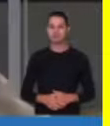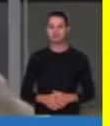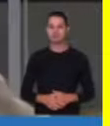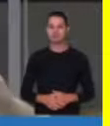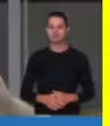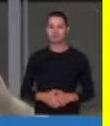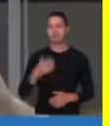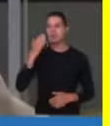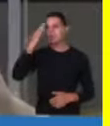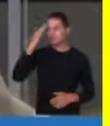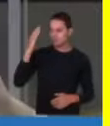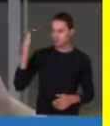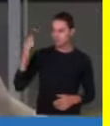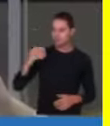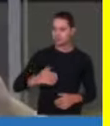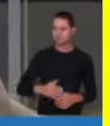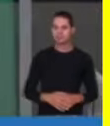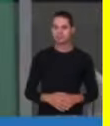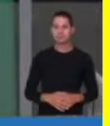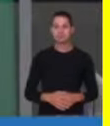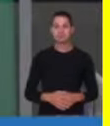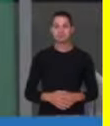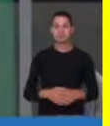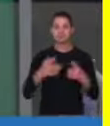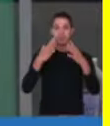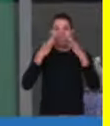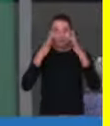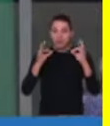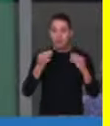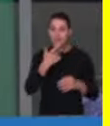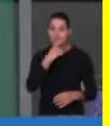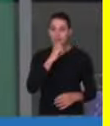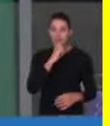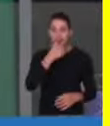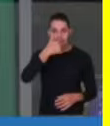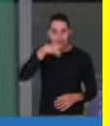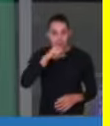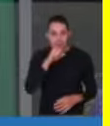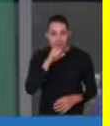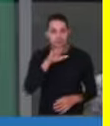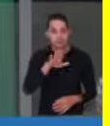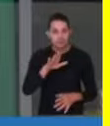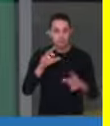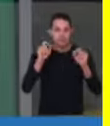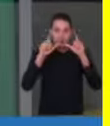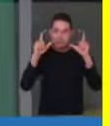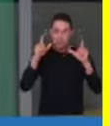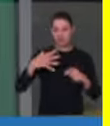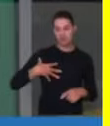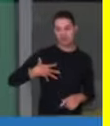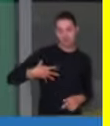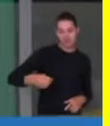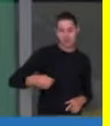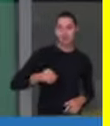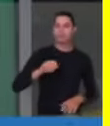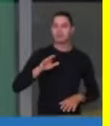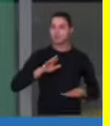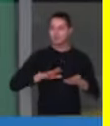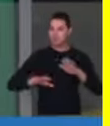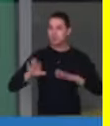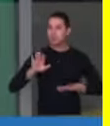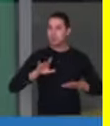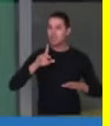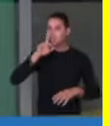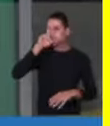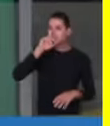Muito obrigado, presidente. Atenção, pais e mães. Suas filhas estão em perigo. Essa semana, o Supremo